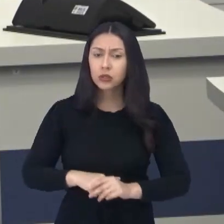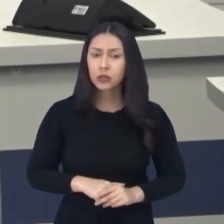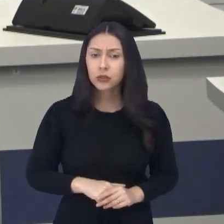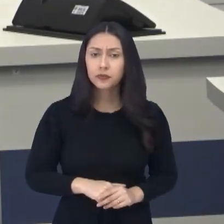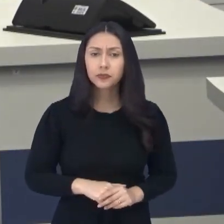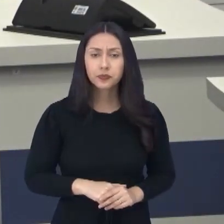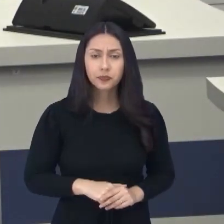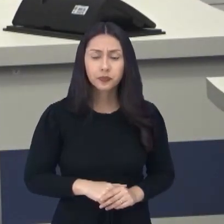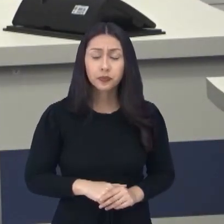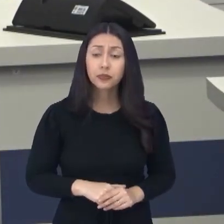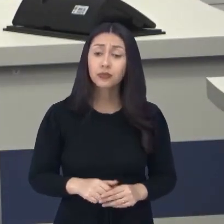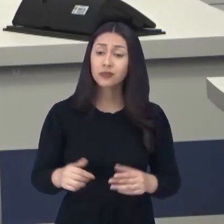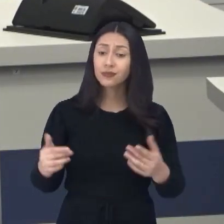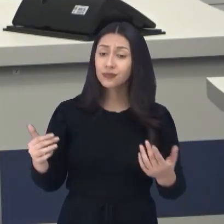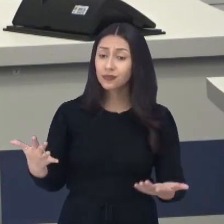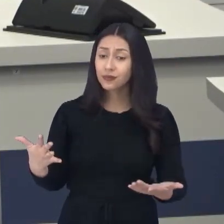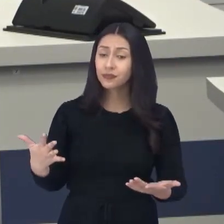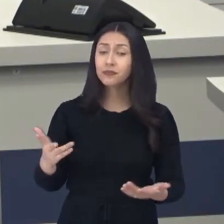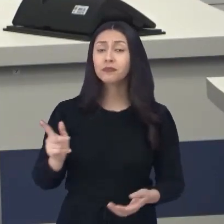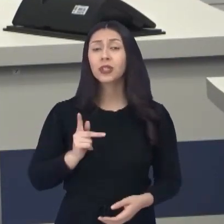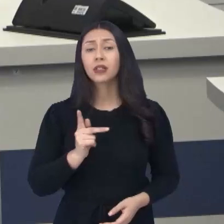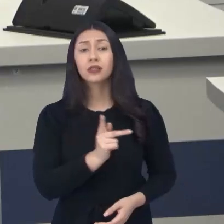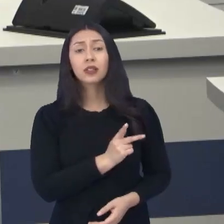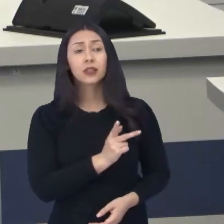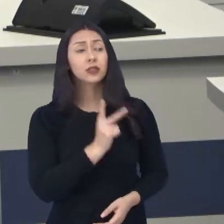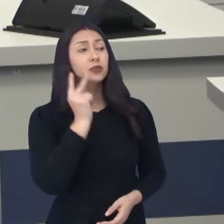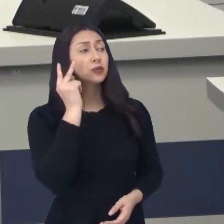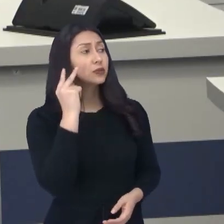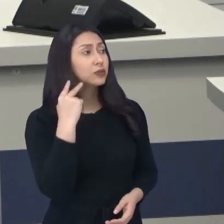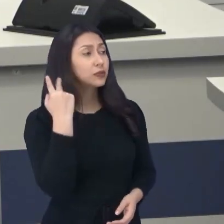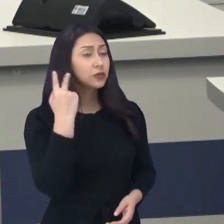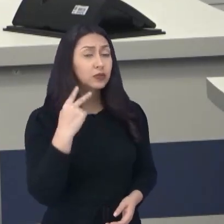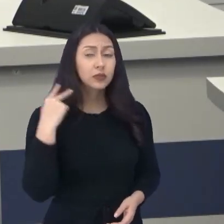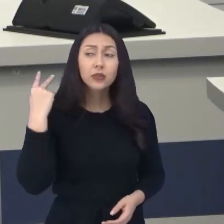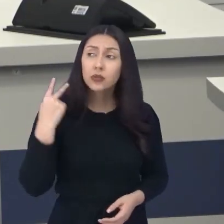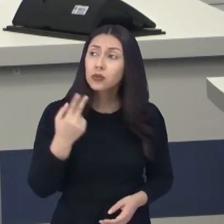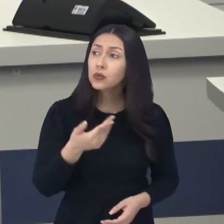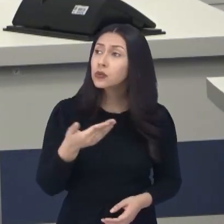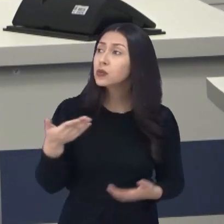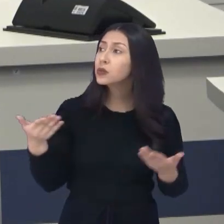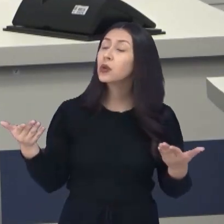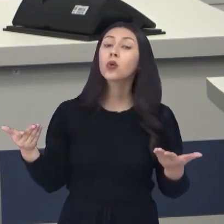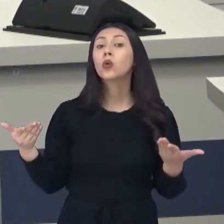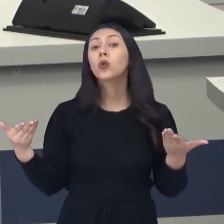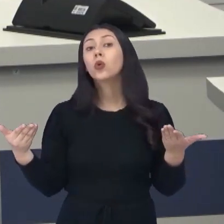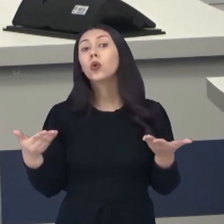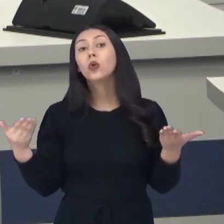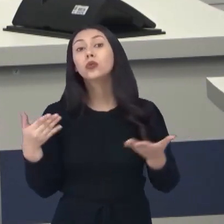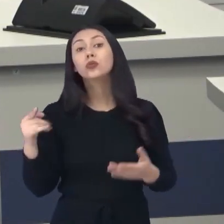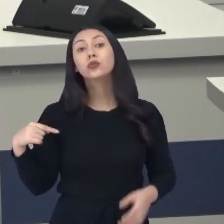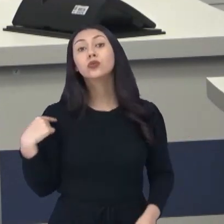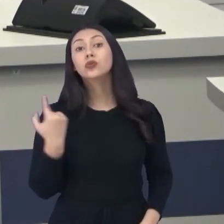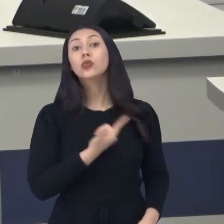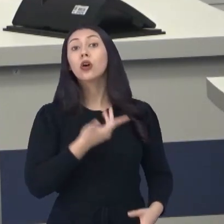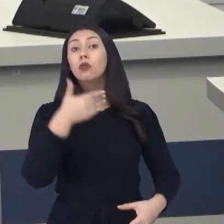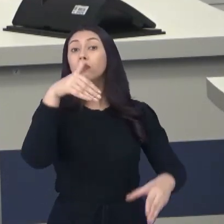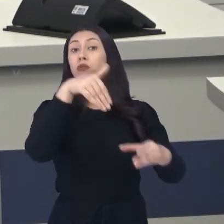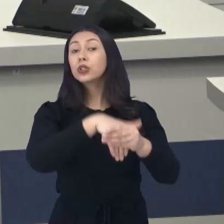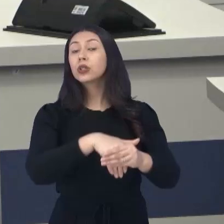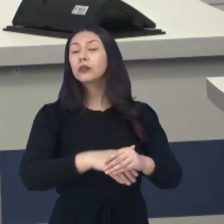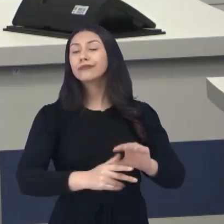Senhor presidente, vereadores, vereadoras, hoje nós vamos votar um projeto de